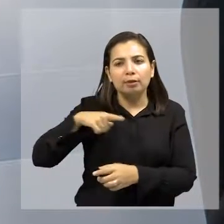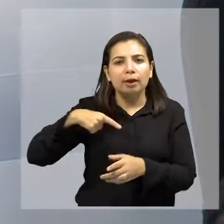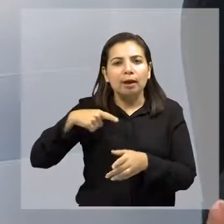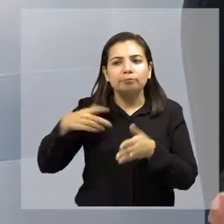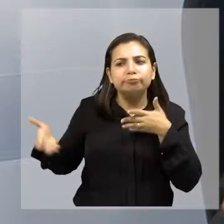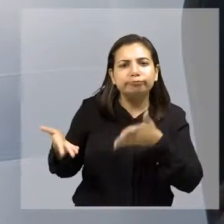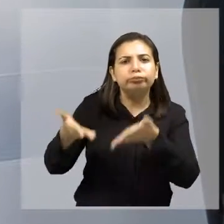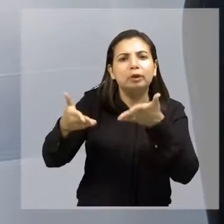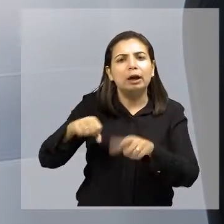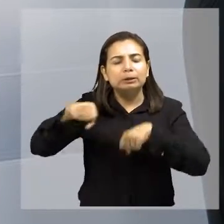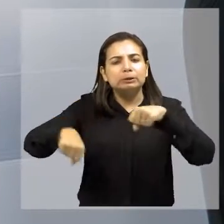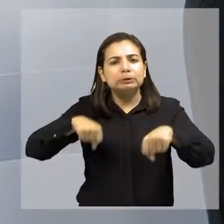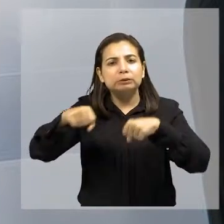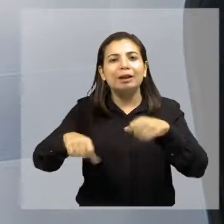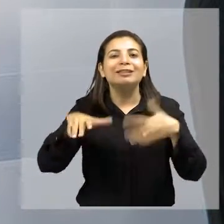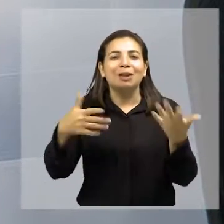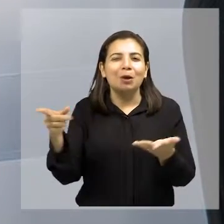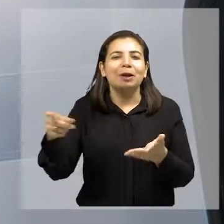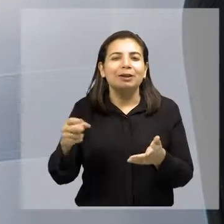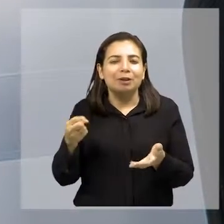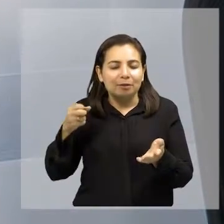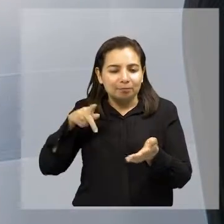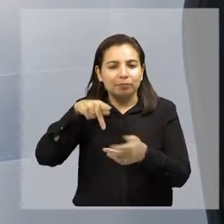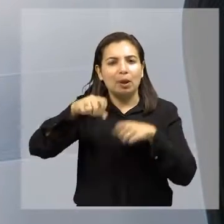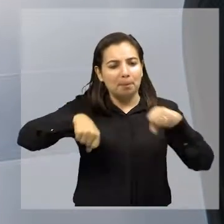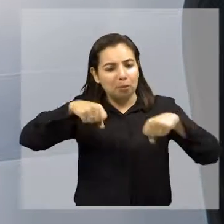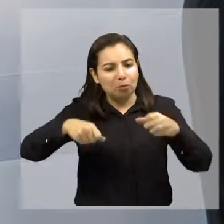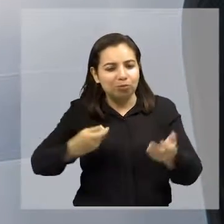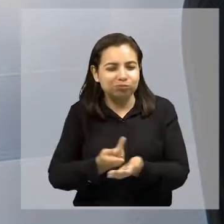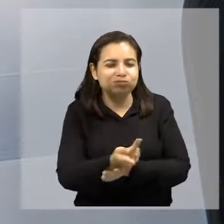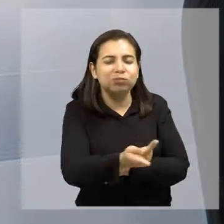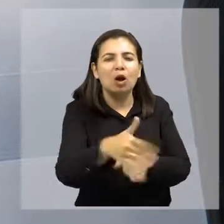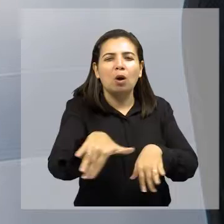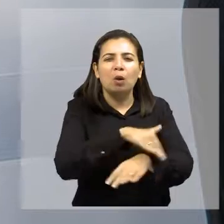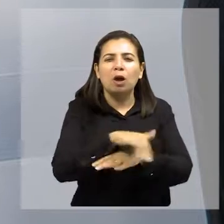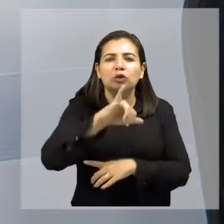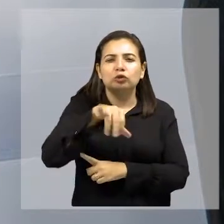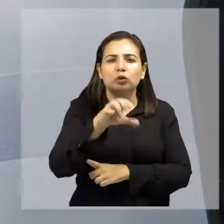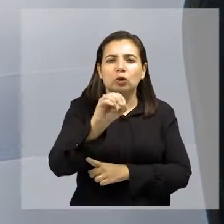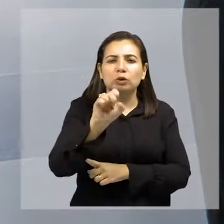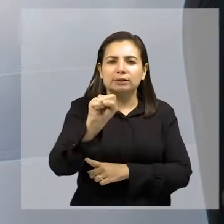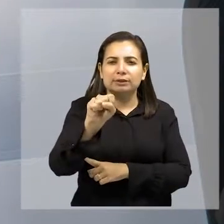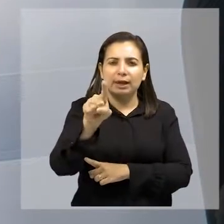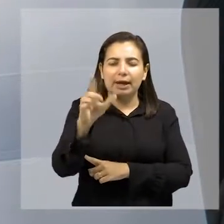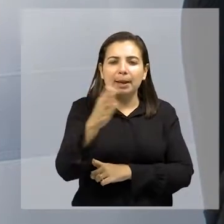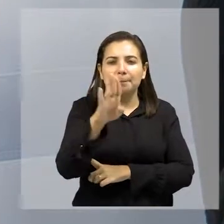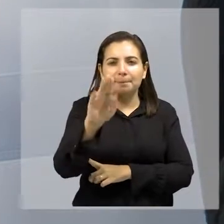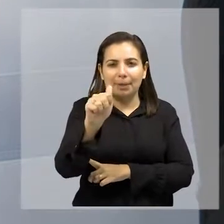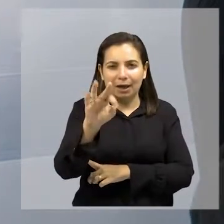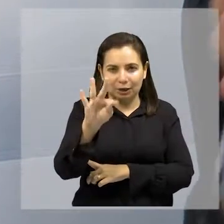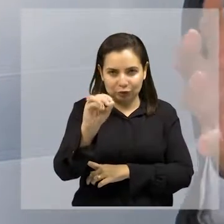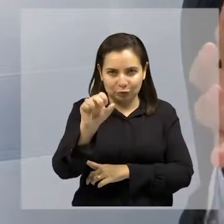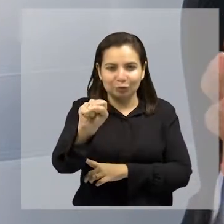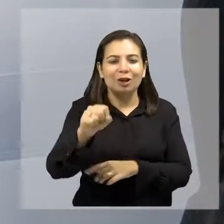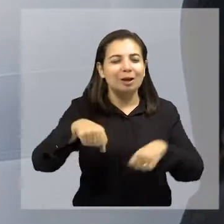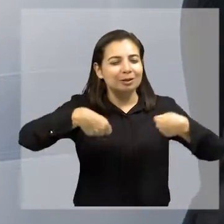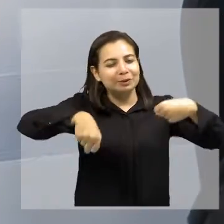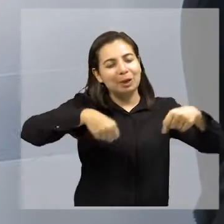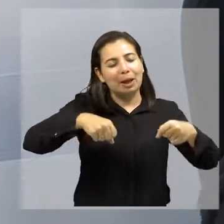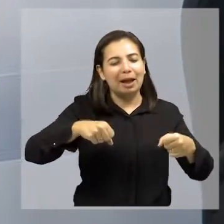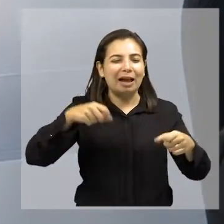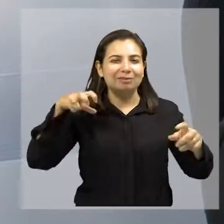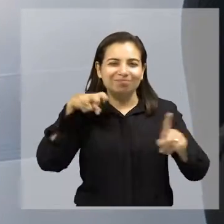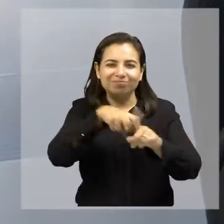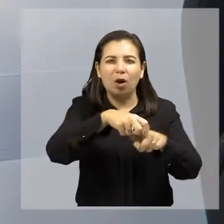aí. E ele morreu atropelado na Avenida José Bastos. Quando a gente vir uma via pública,